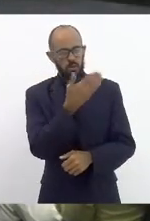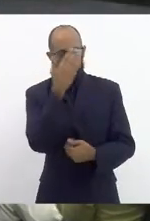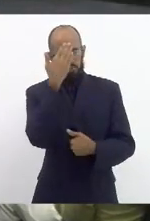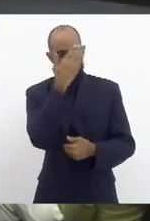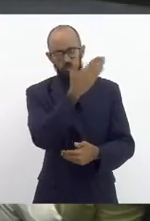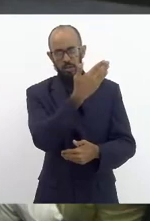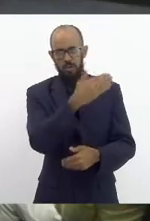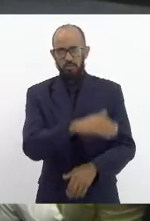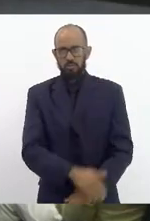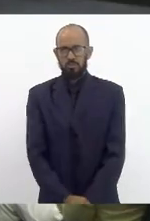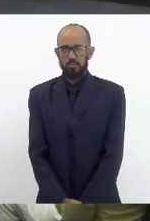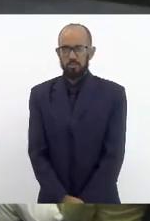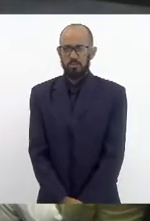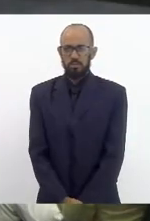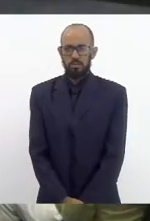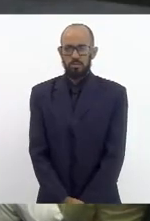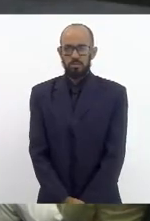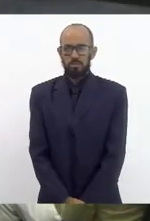Sim?